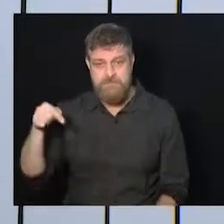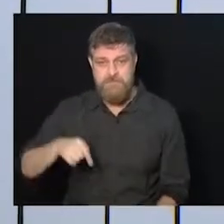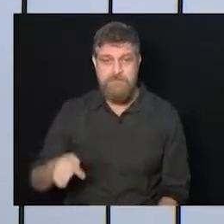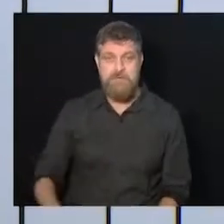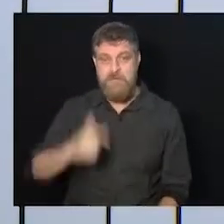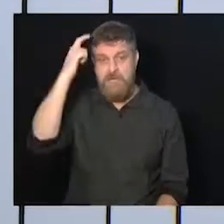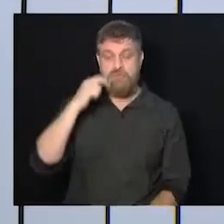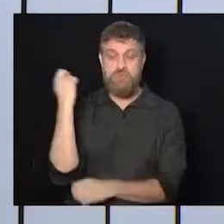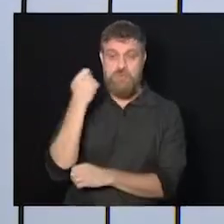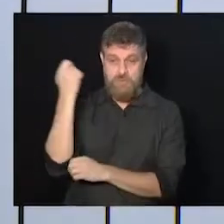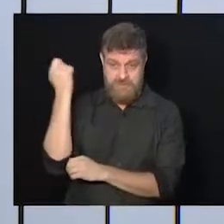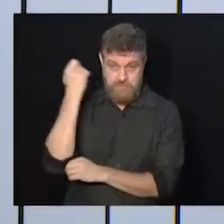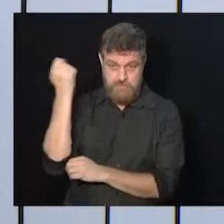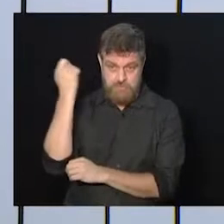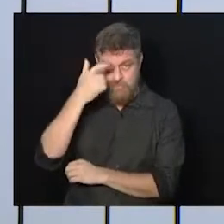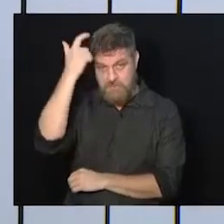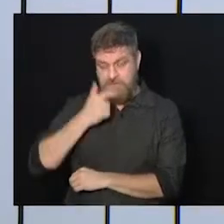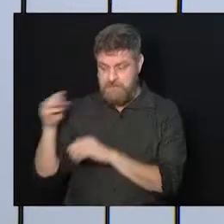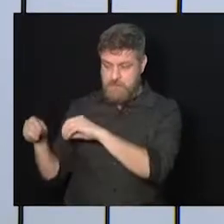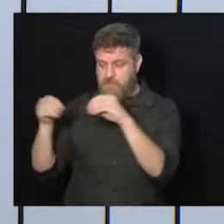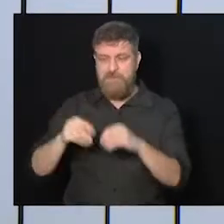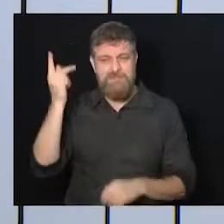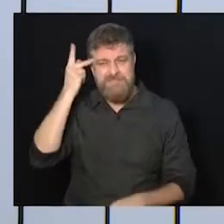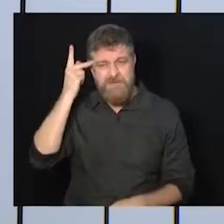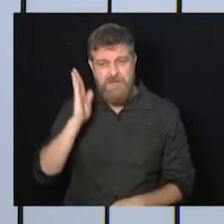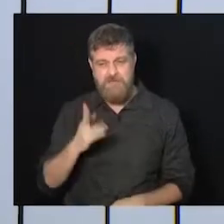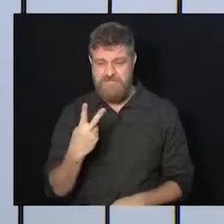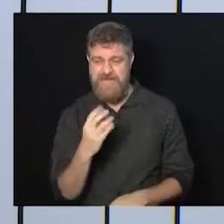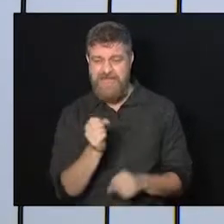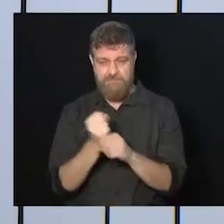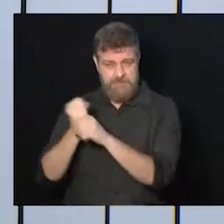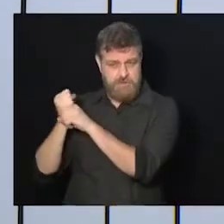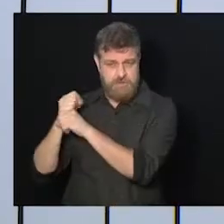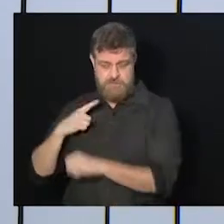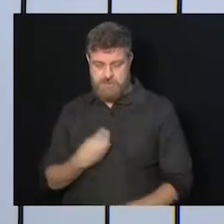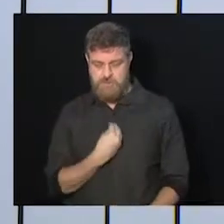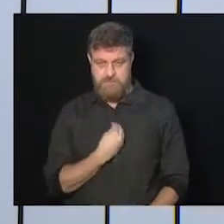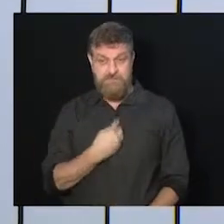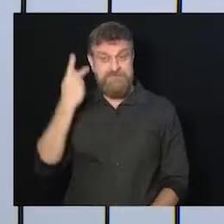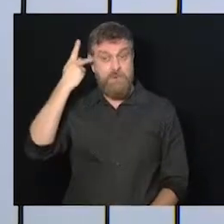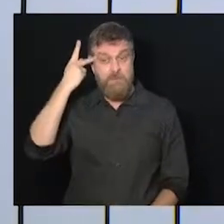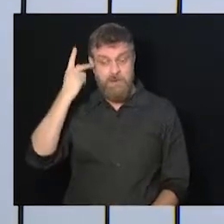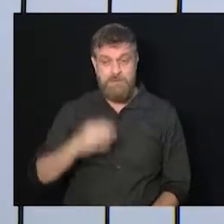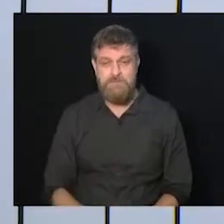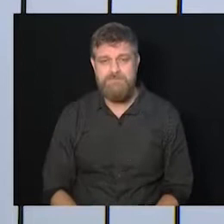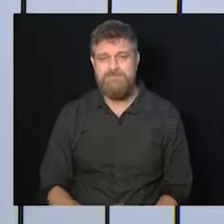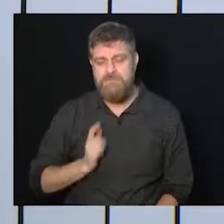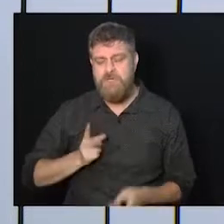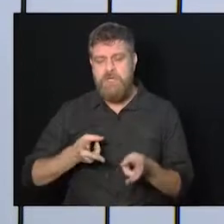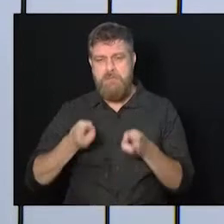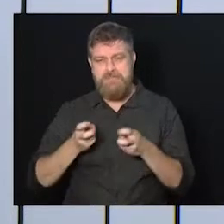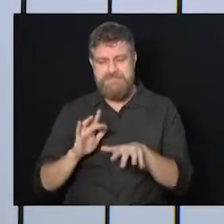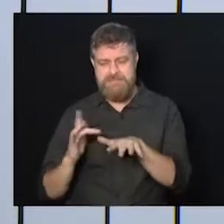Grande do Sul, mas já estou aqui em São Paulo há 20 anos. E o que eu tenho visto muito nas